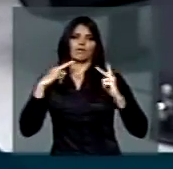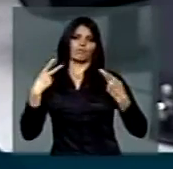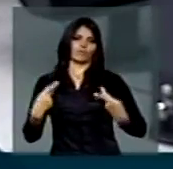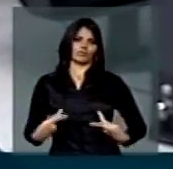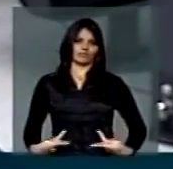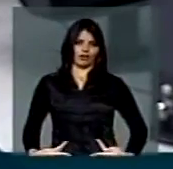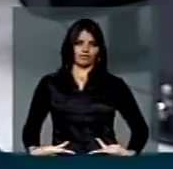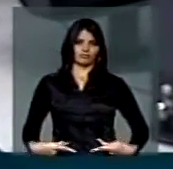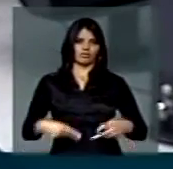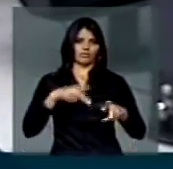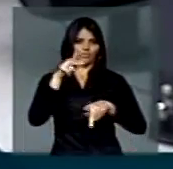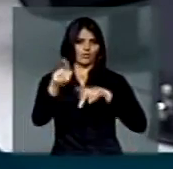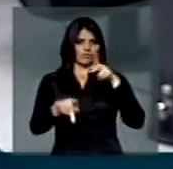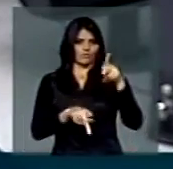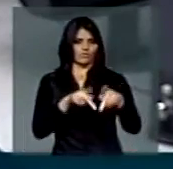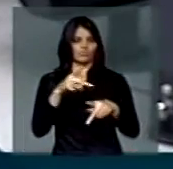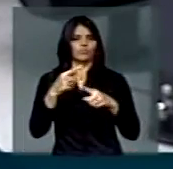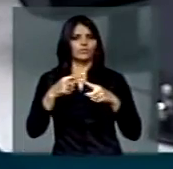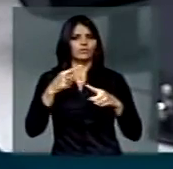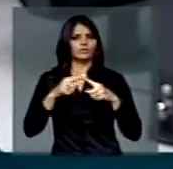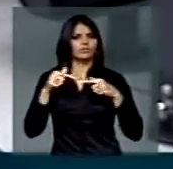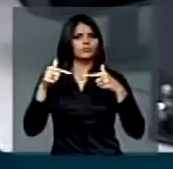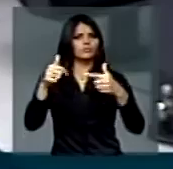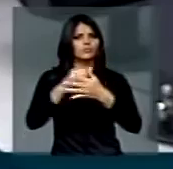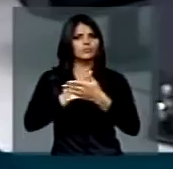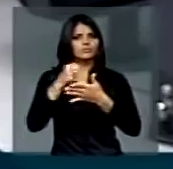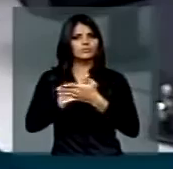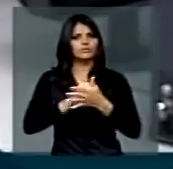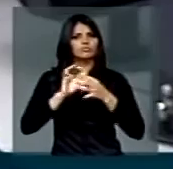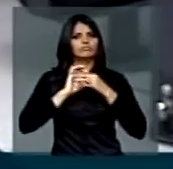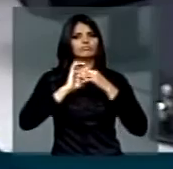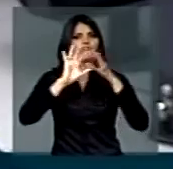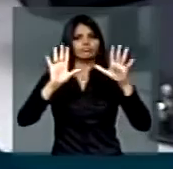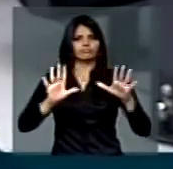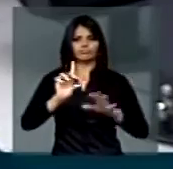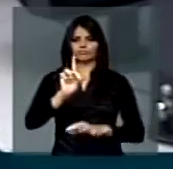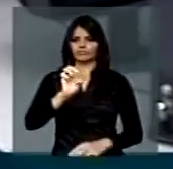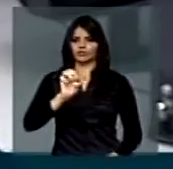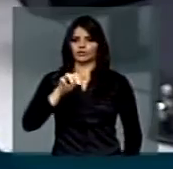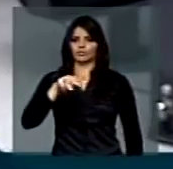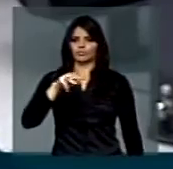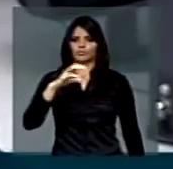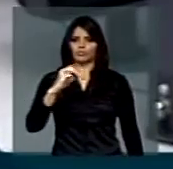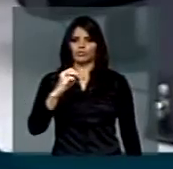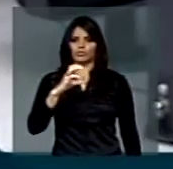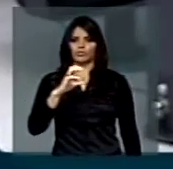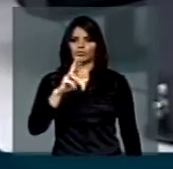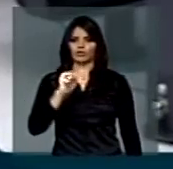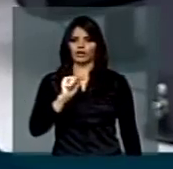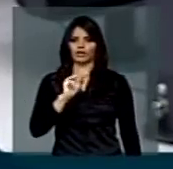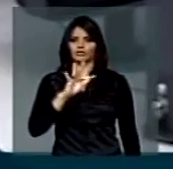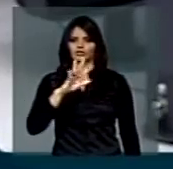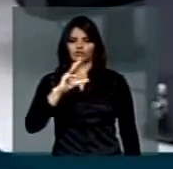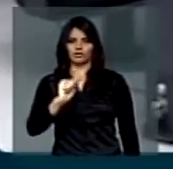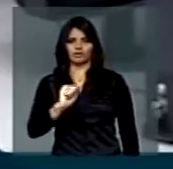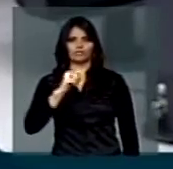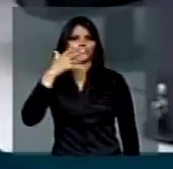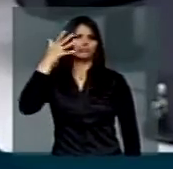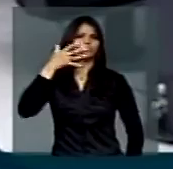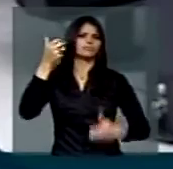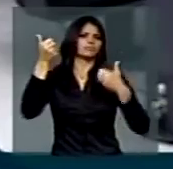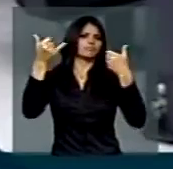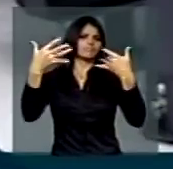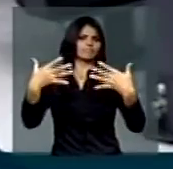pouco, e numa luta democrática. Vossa Excelência discorre com tanta propriedade a